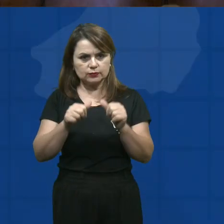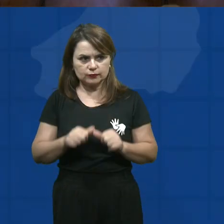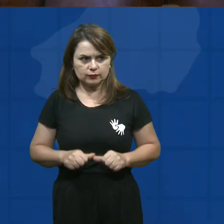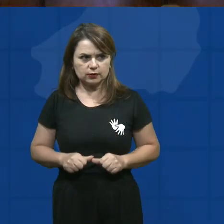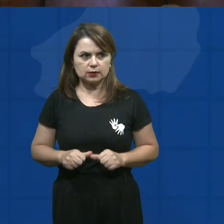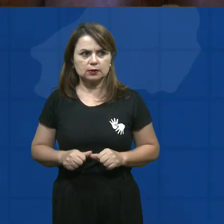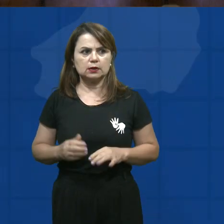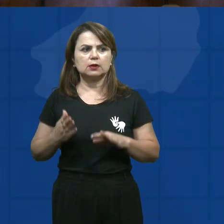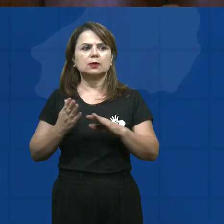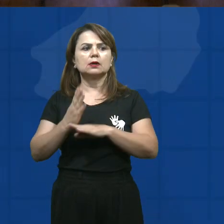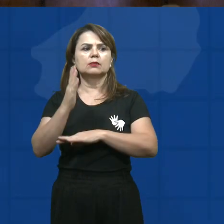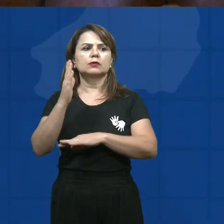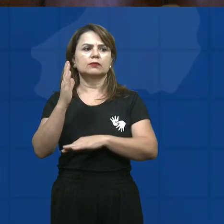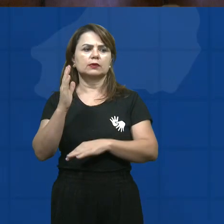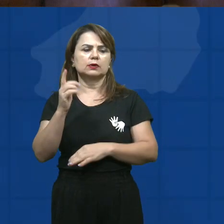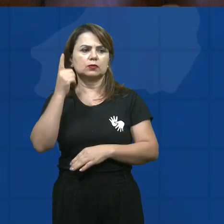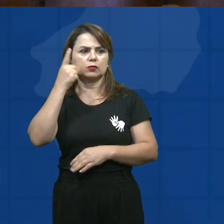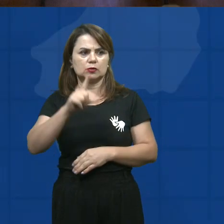Aprovado.